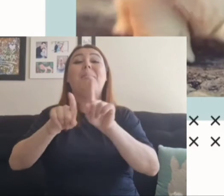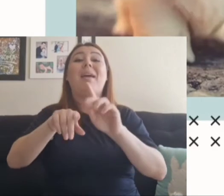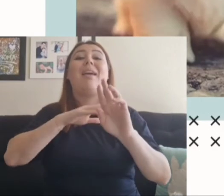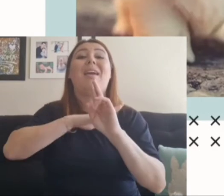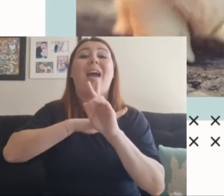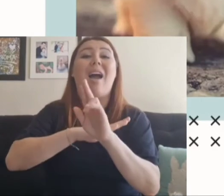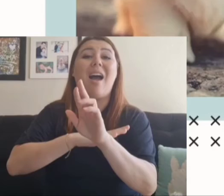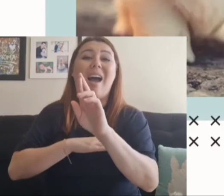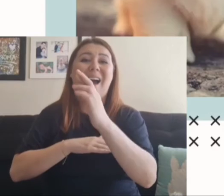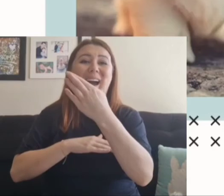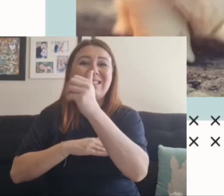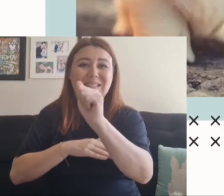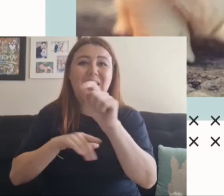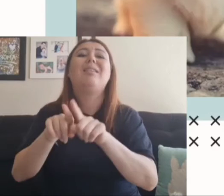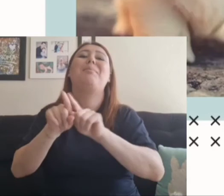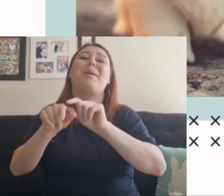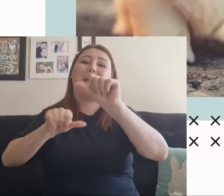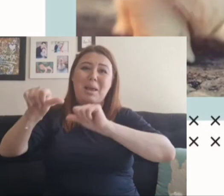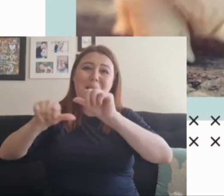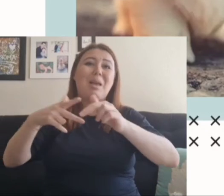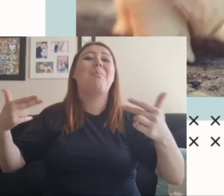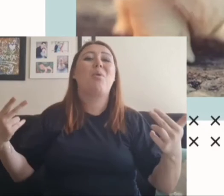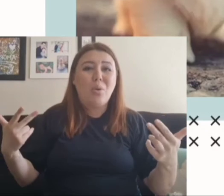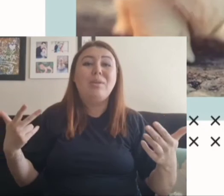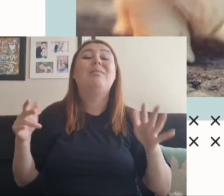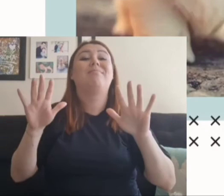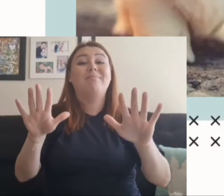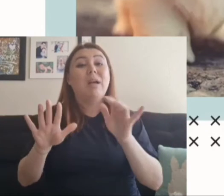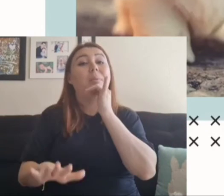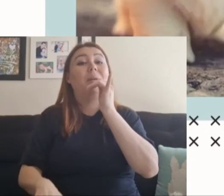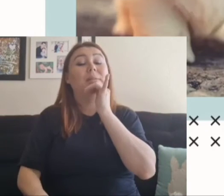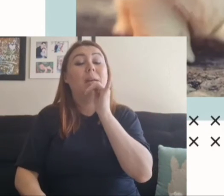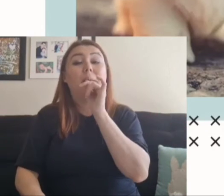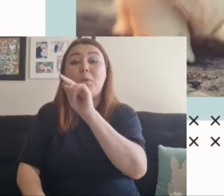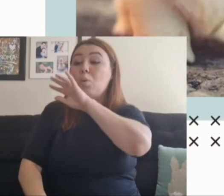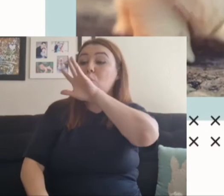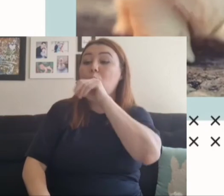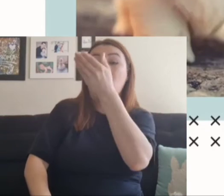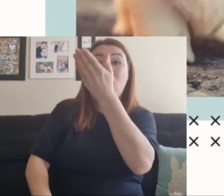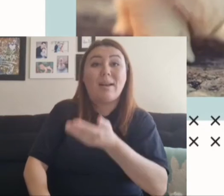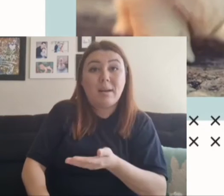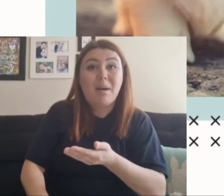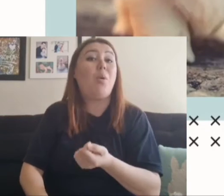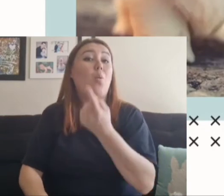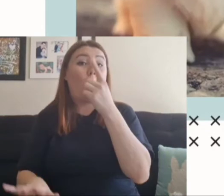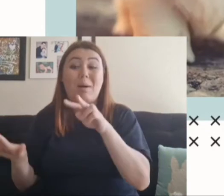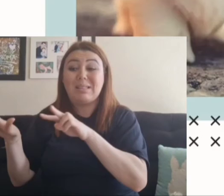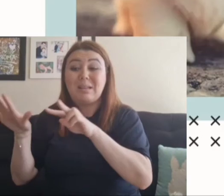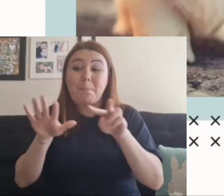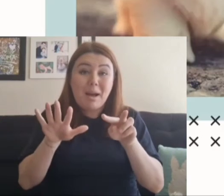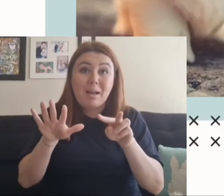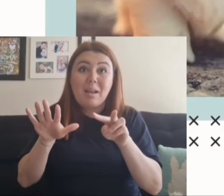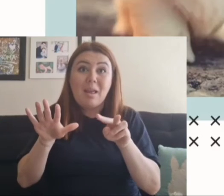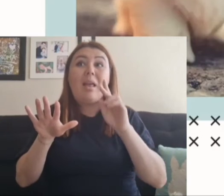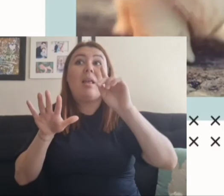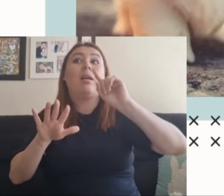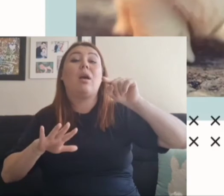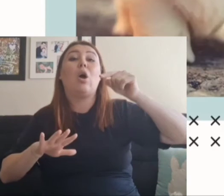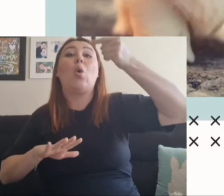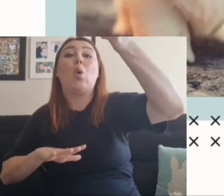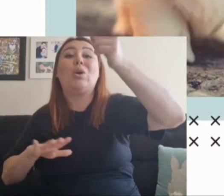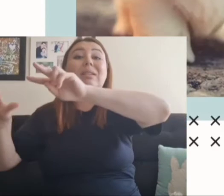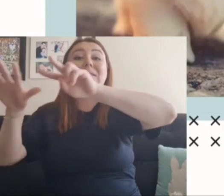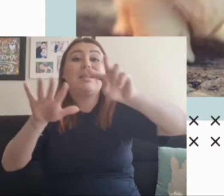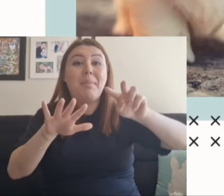semana, outros centros de ossificação vão ter surgido e não seria uma idade correta. E um cenário forense,